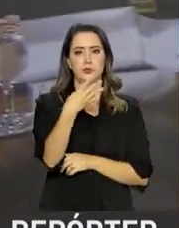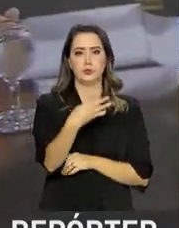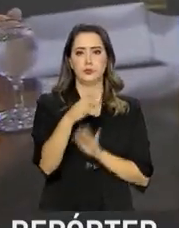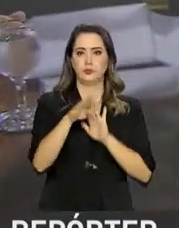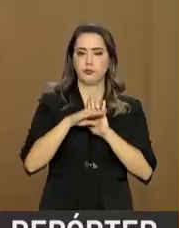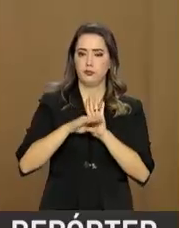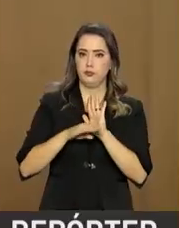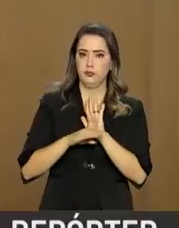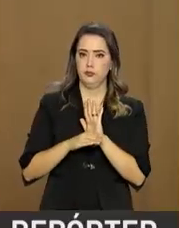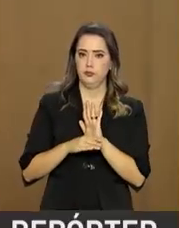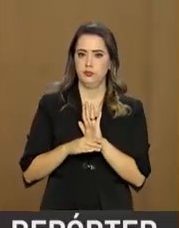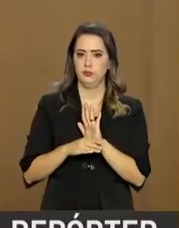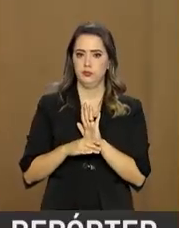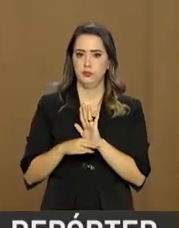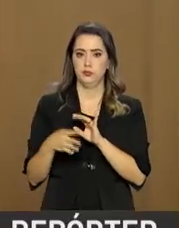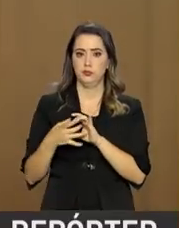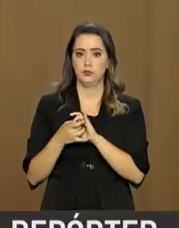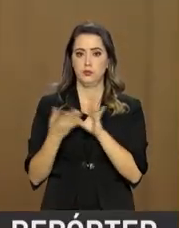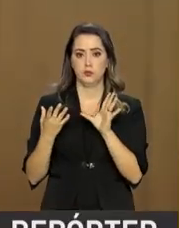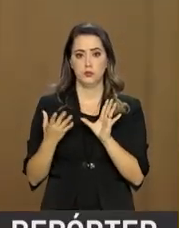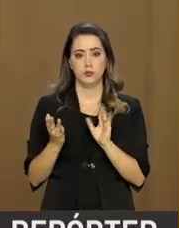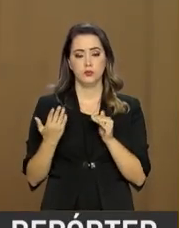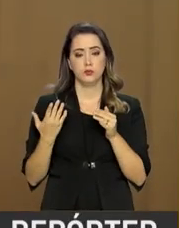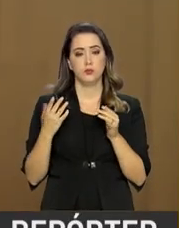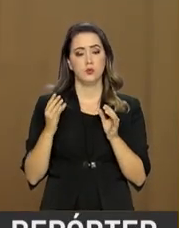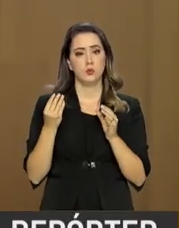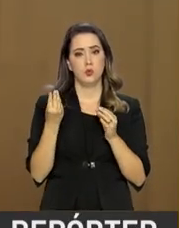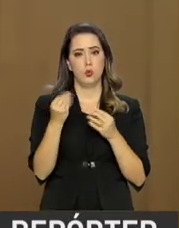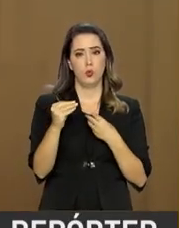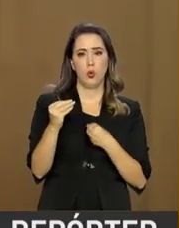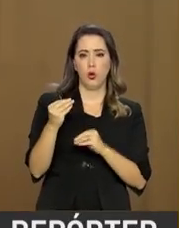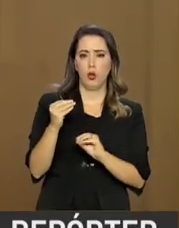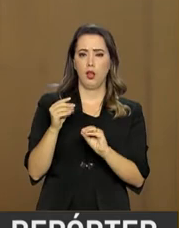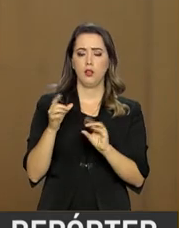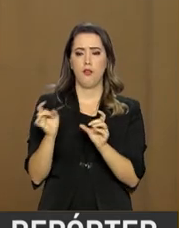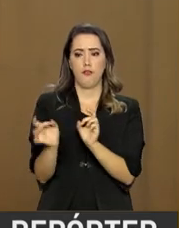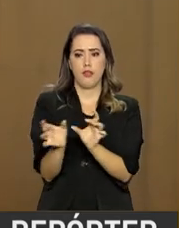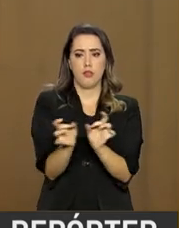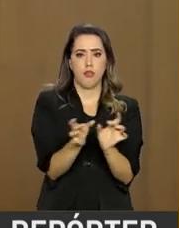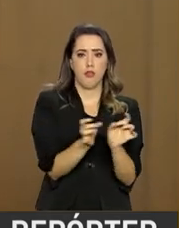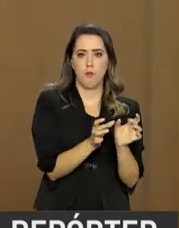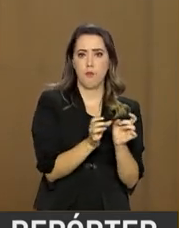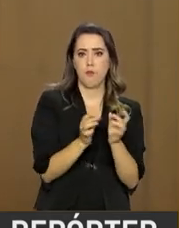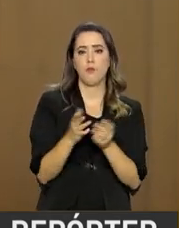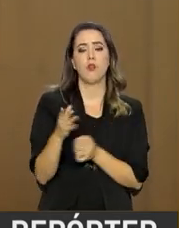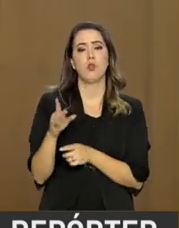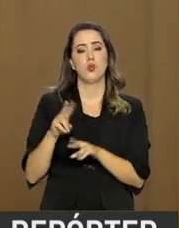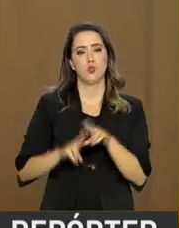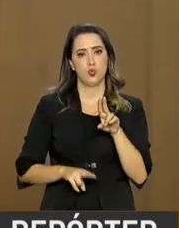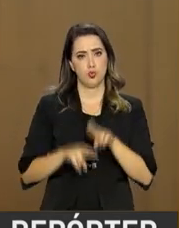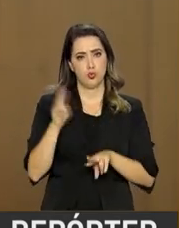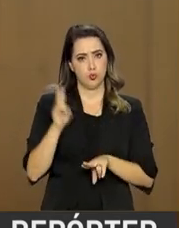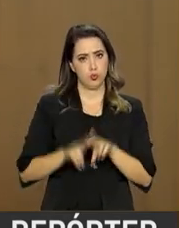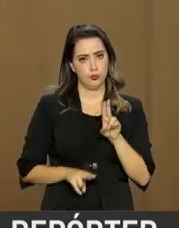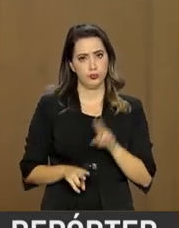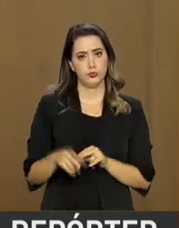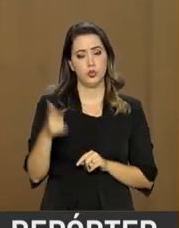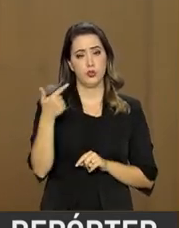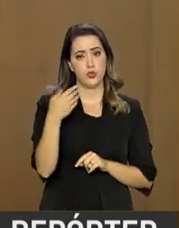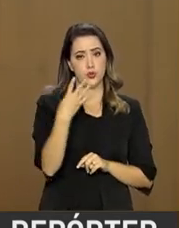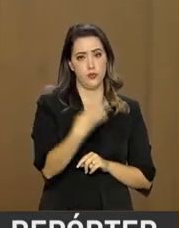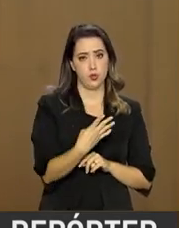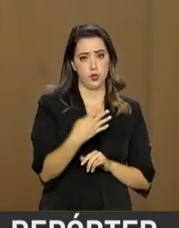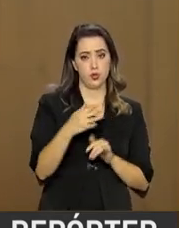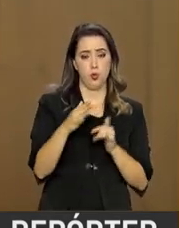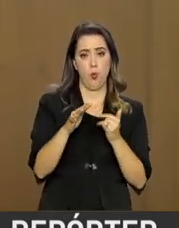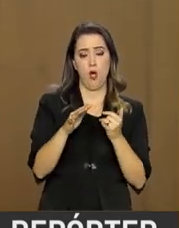projetos foi autorizada a inclusão do leilão que nós vamos falar o mês de junho de 2014 ótima em